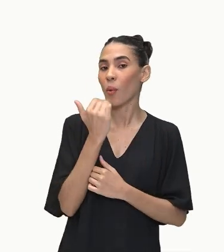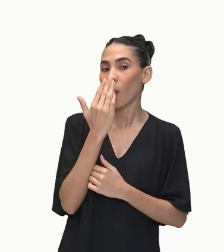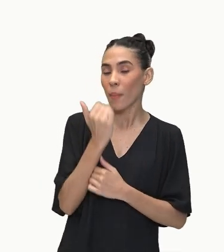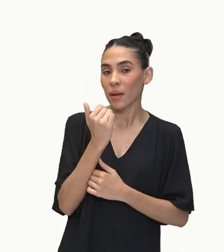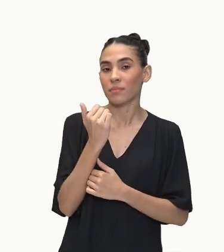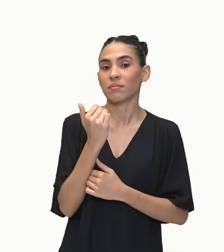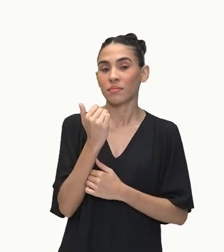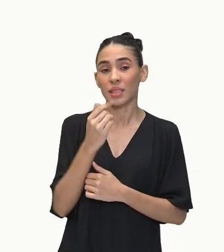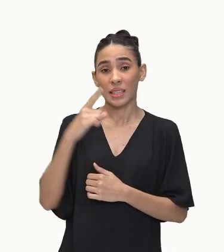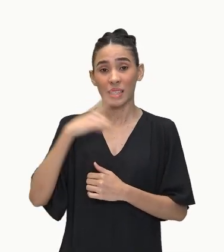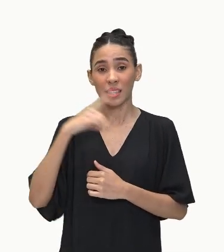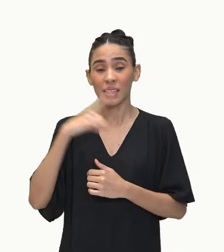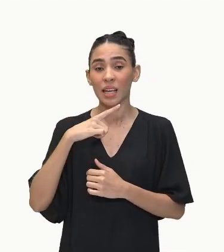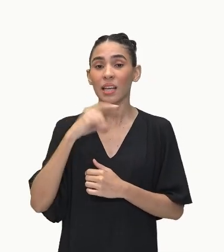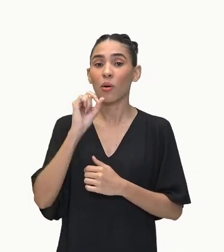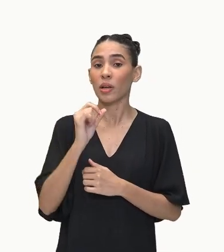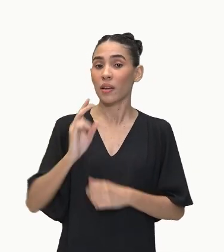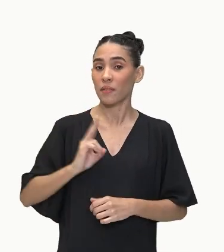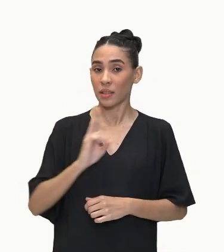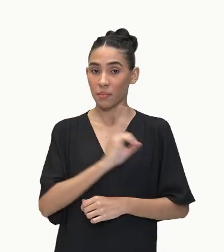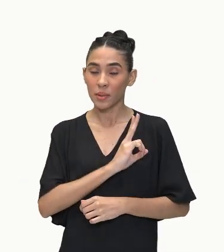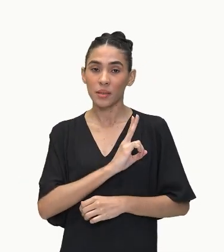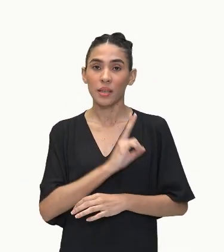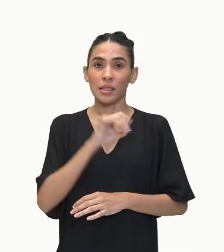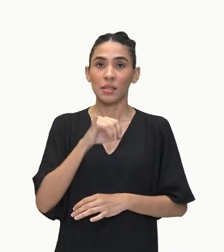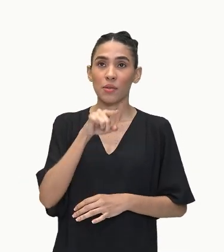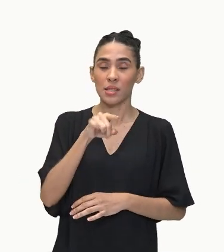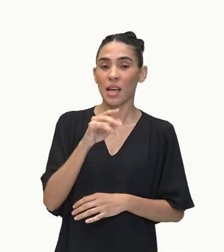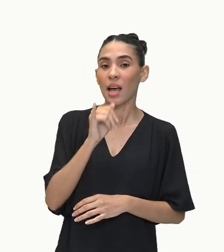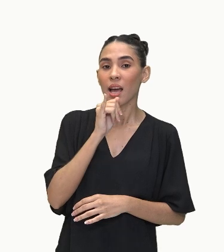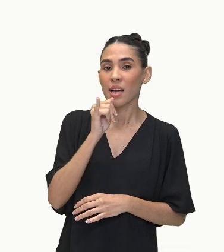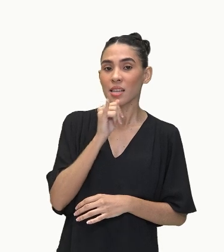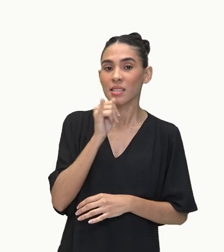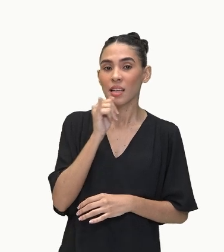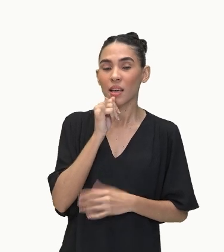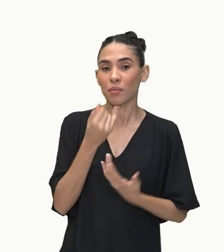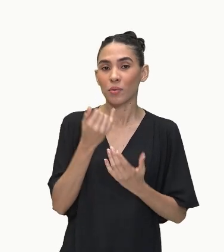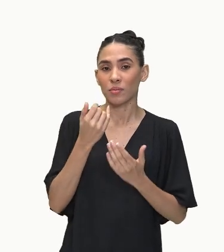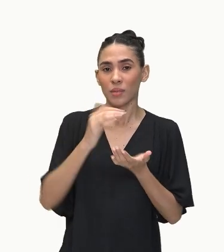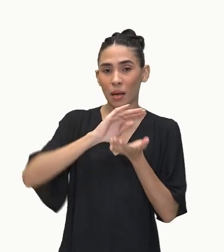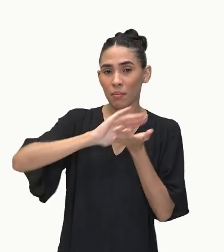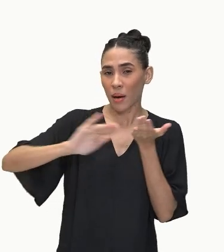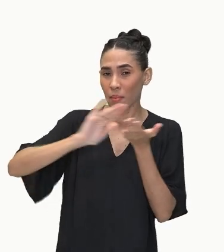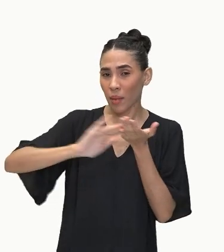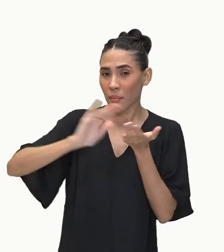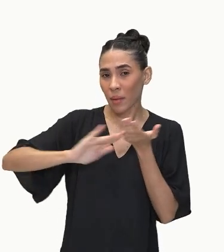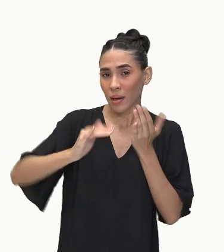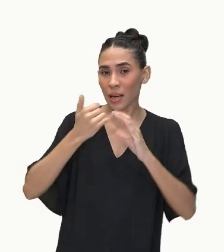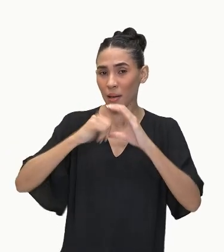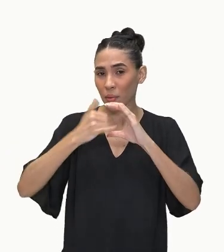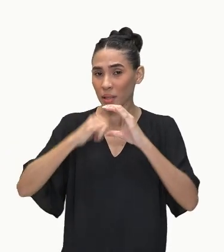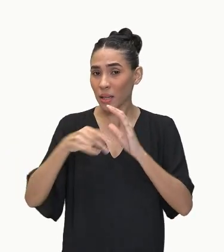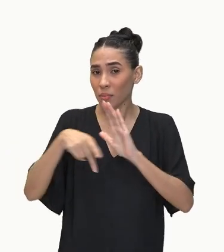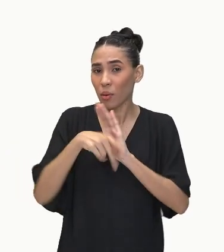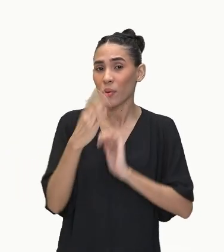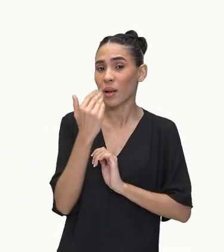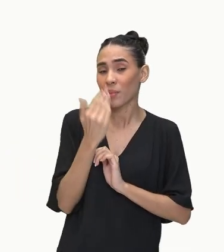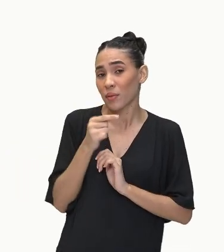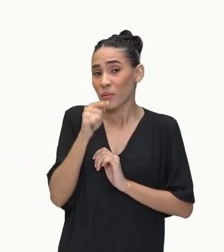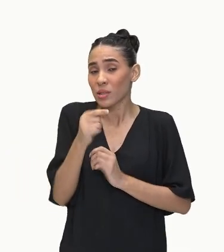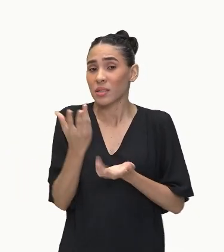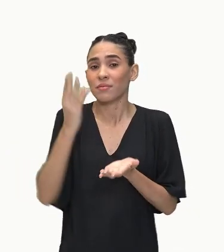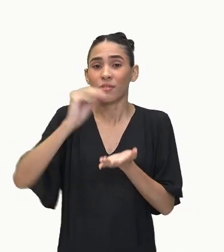que tenham vitaminas. Assim como se você retirar completamente os carboidratos da sua alimentação, você fica